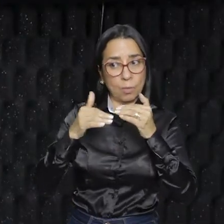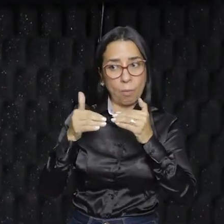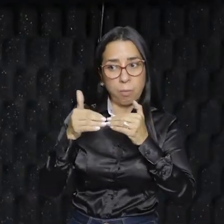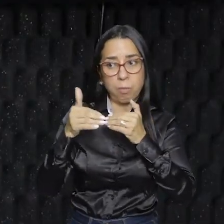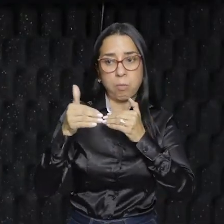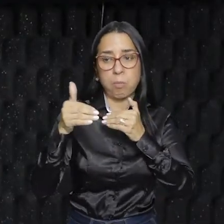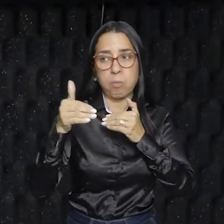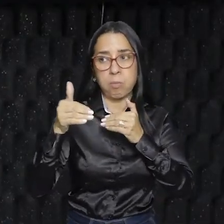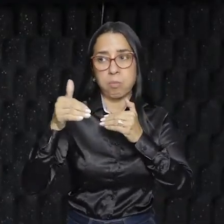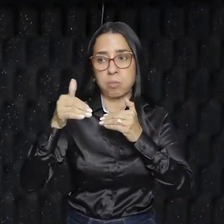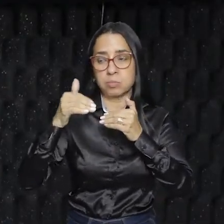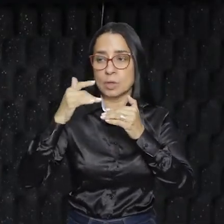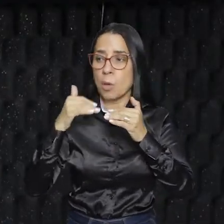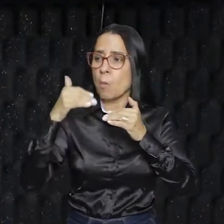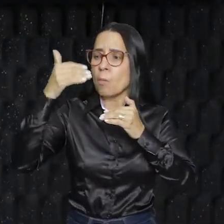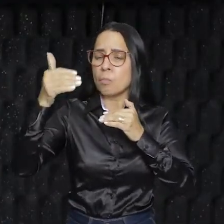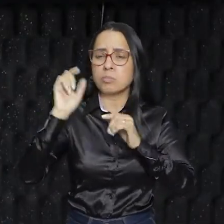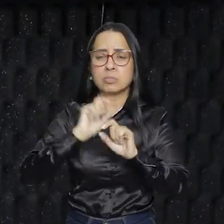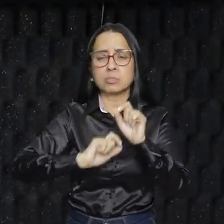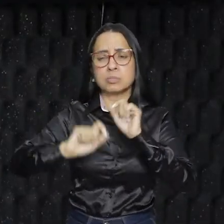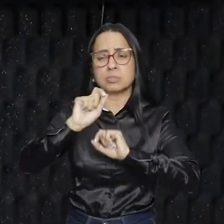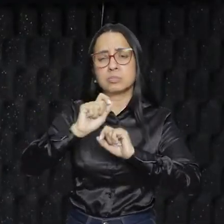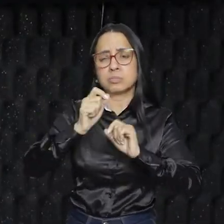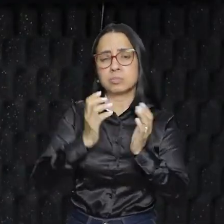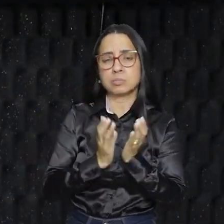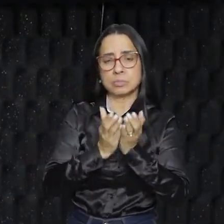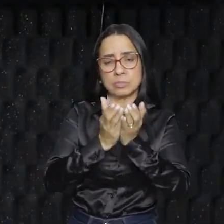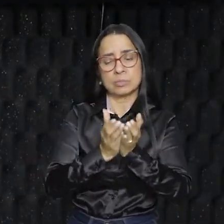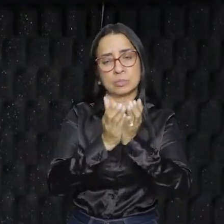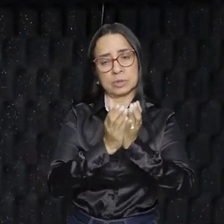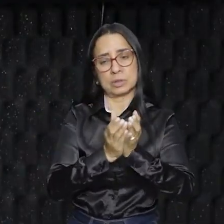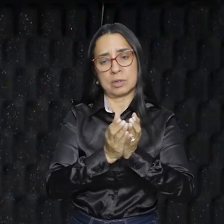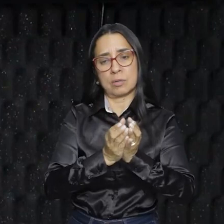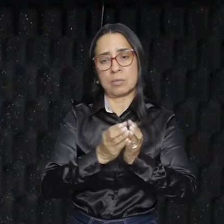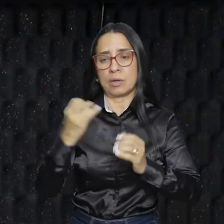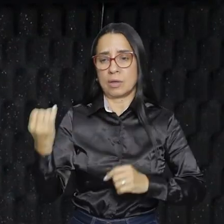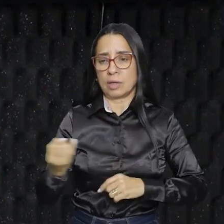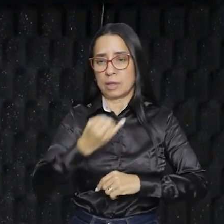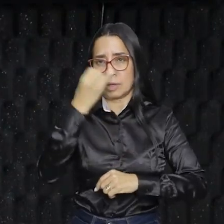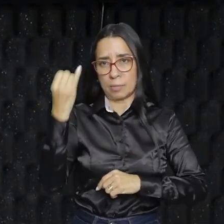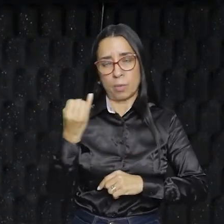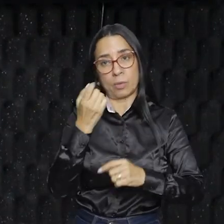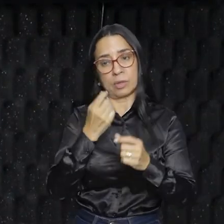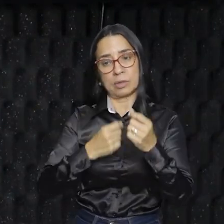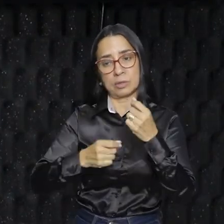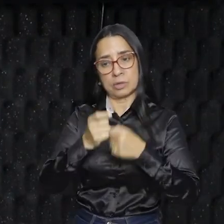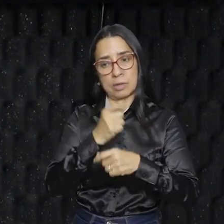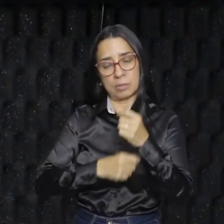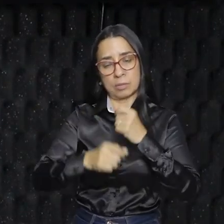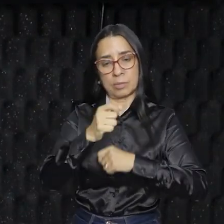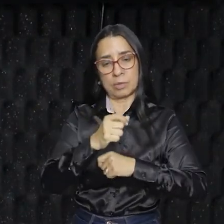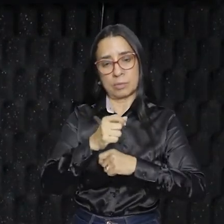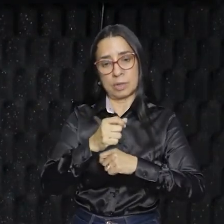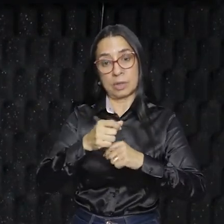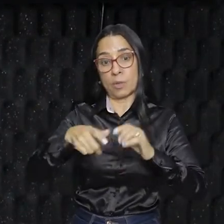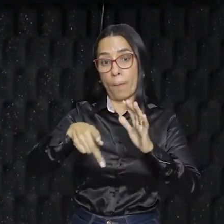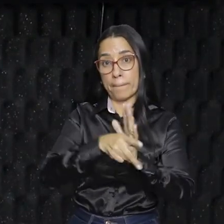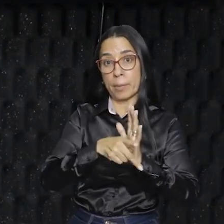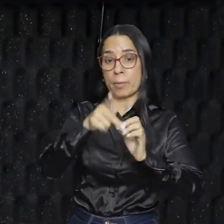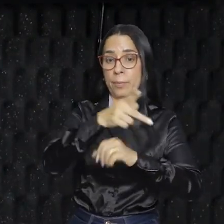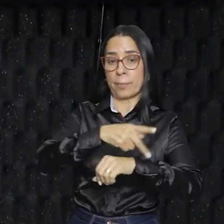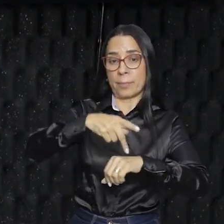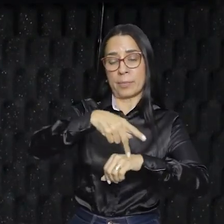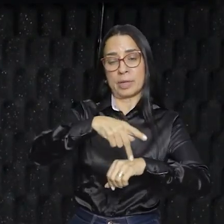grandes navegações vai aumentando, vai ser fundamental economicamente para Portugal, devido à sua